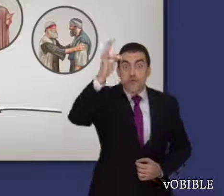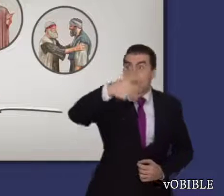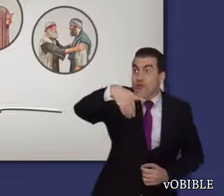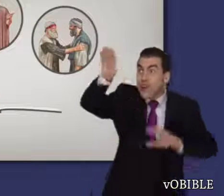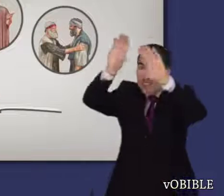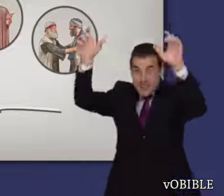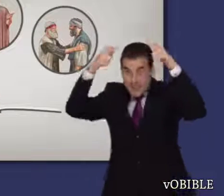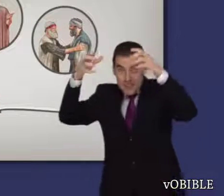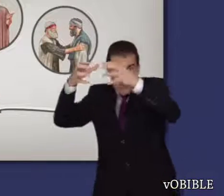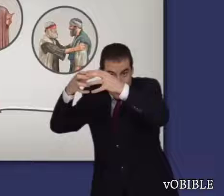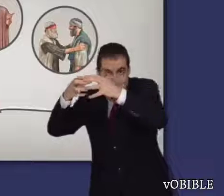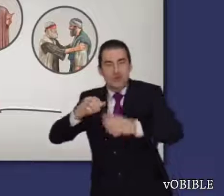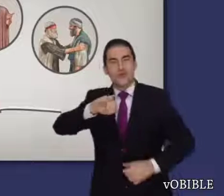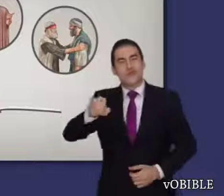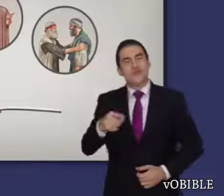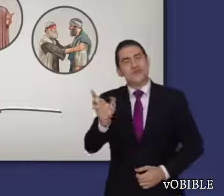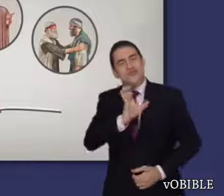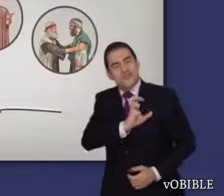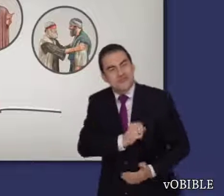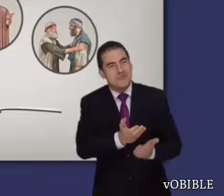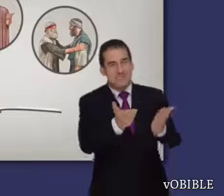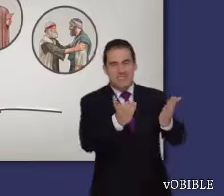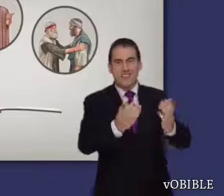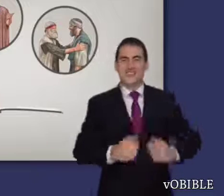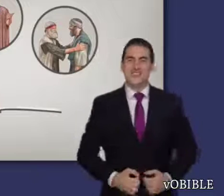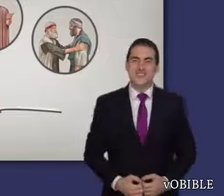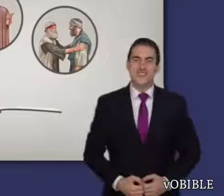João amava seus queridos irmãos ungidos.